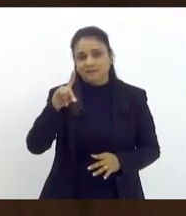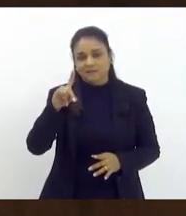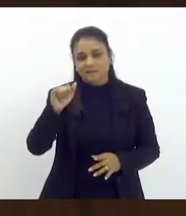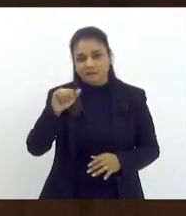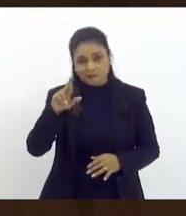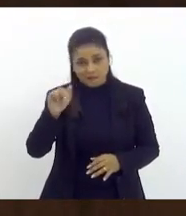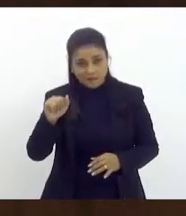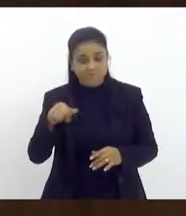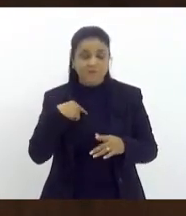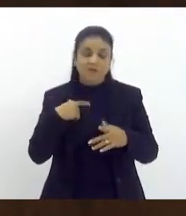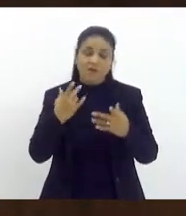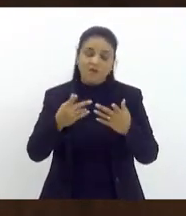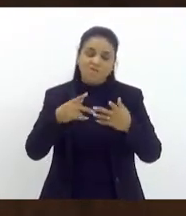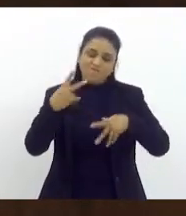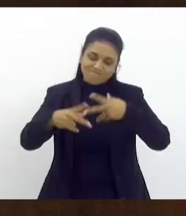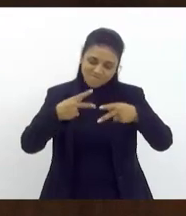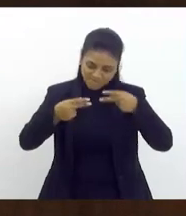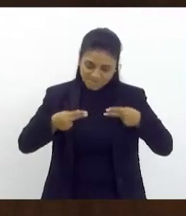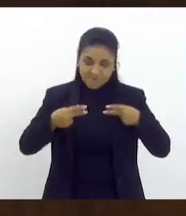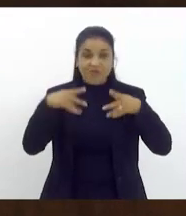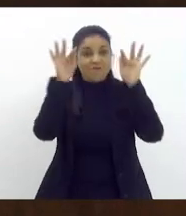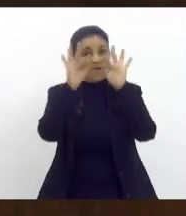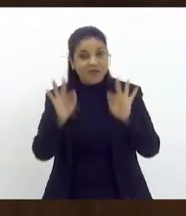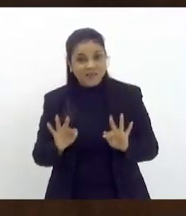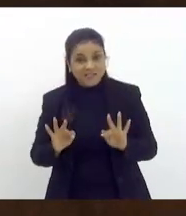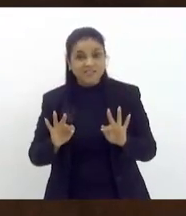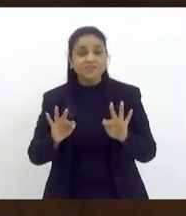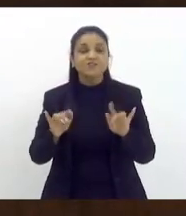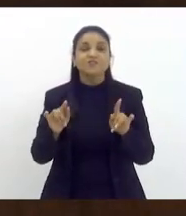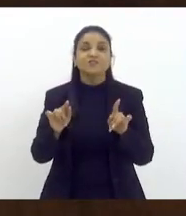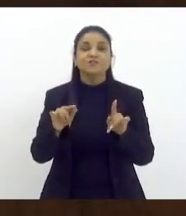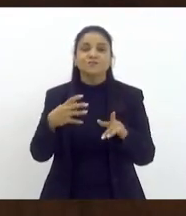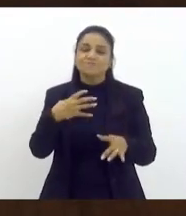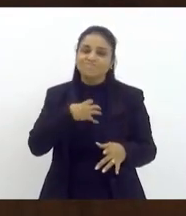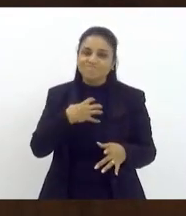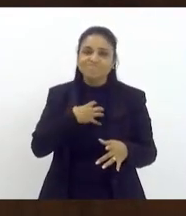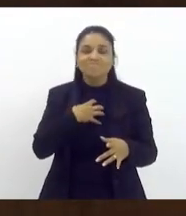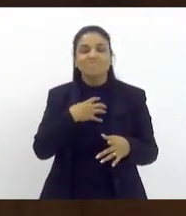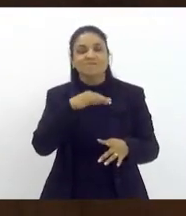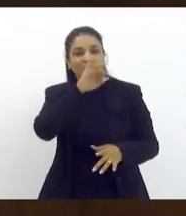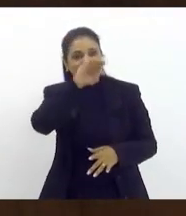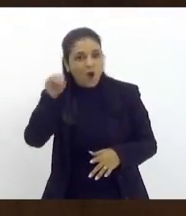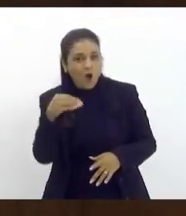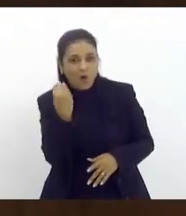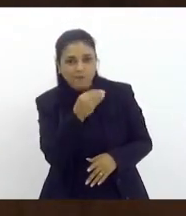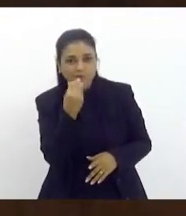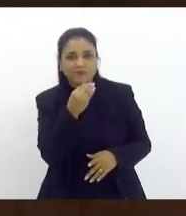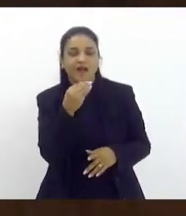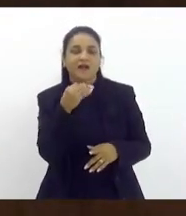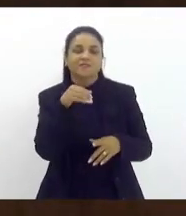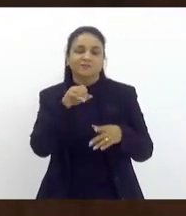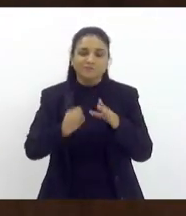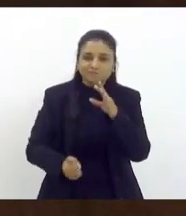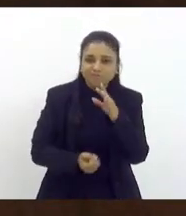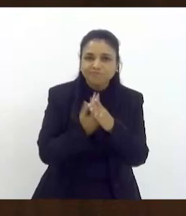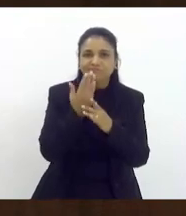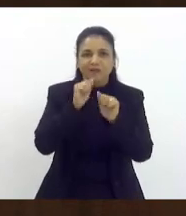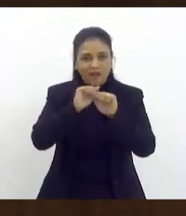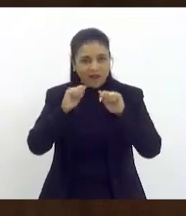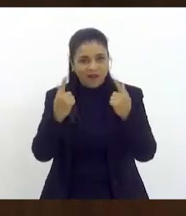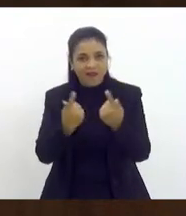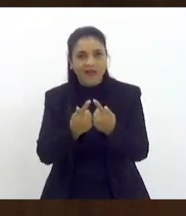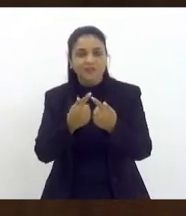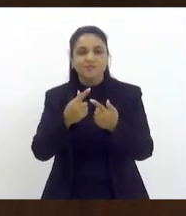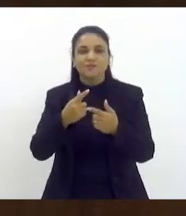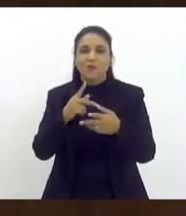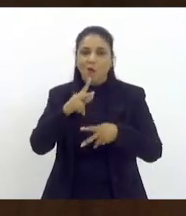por receber o prêmio Dandara e a gente fica feliz por ter tido a oportunidade de ter instituído nessa casa o prêmio